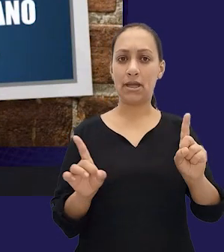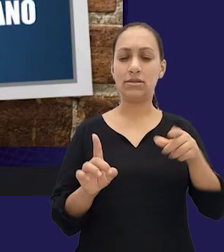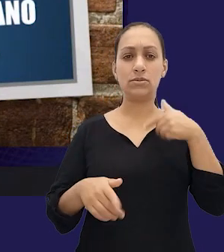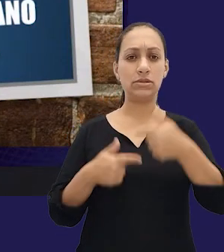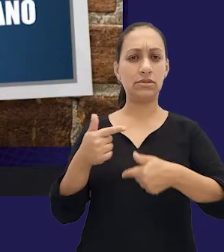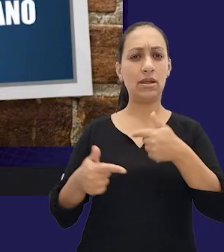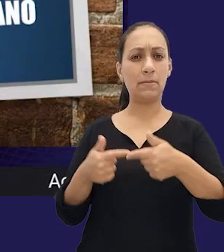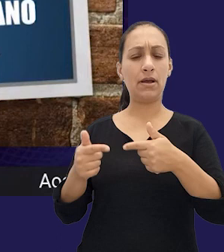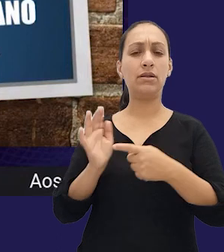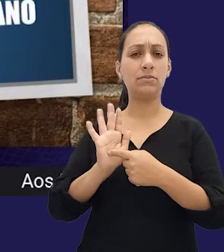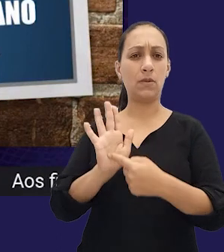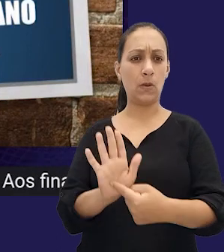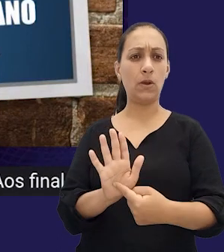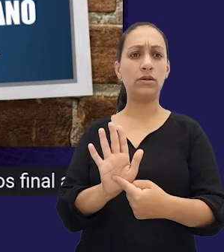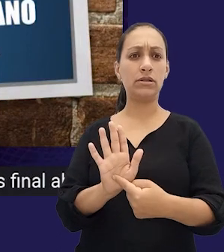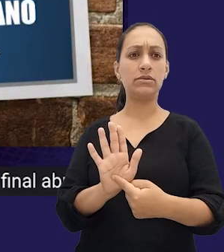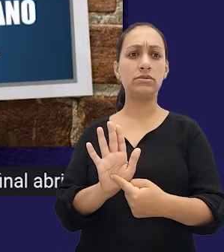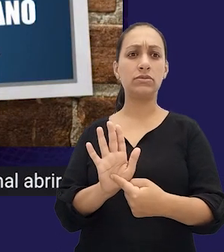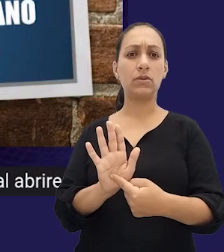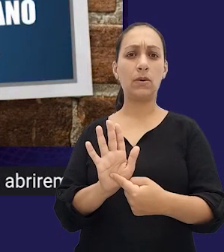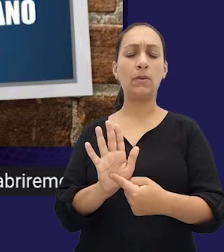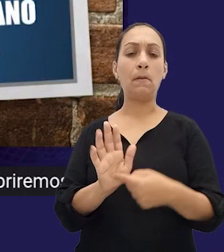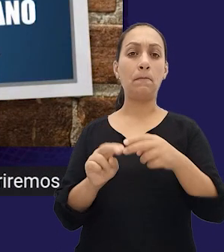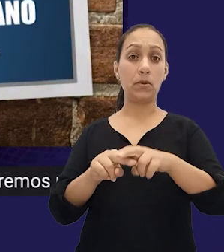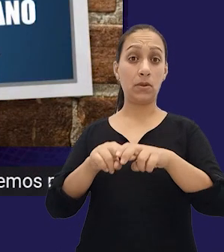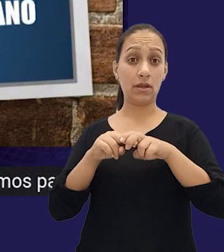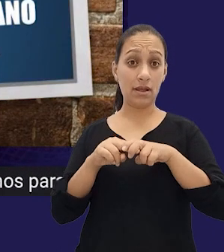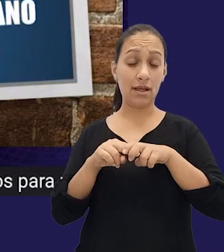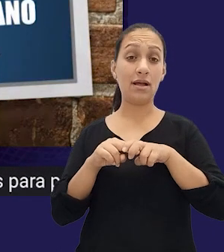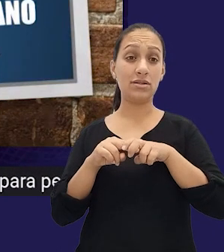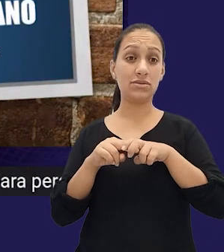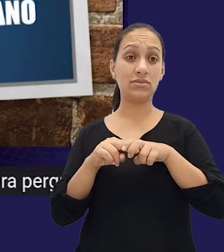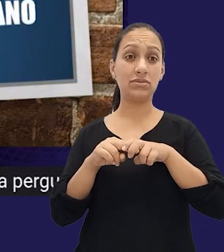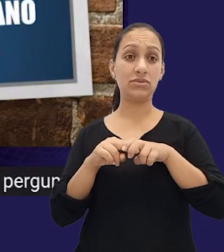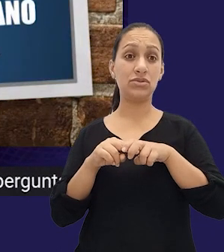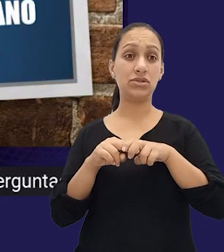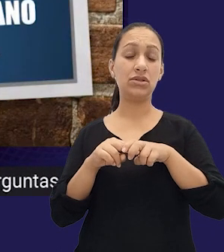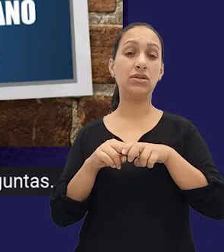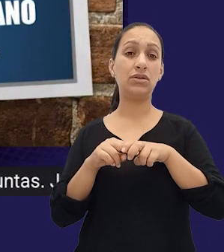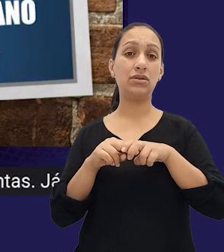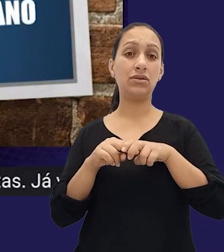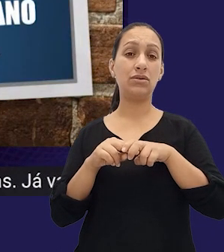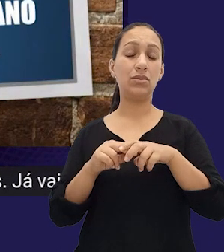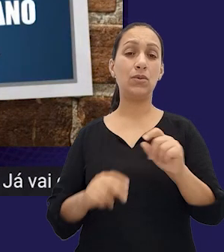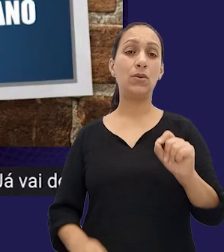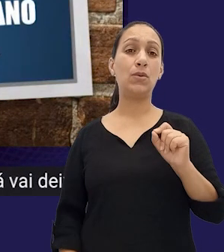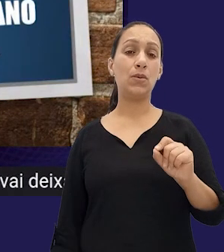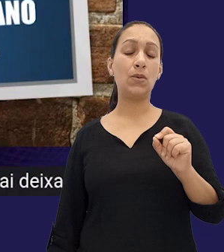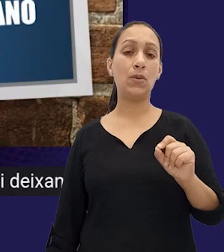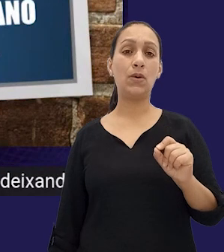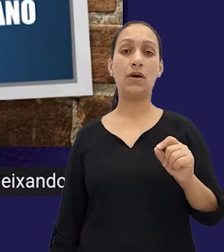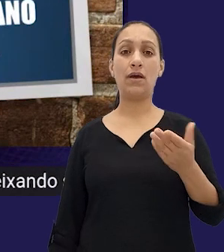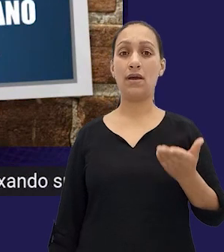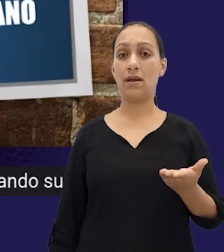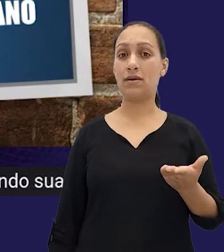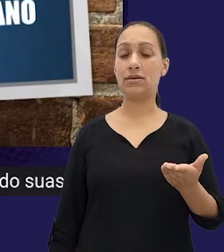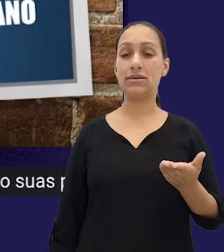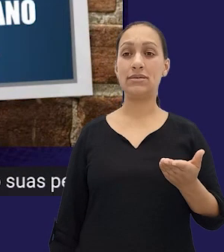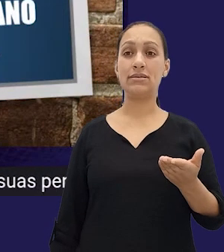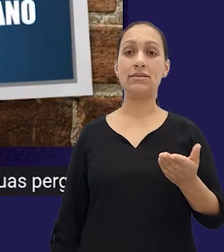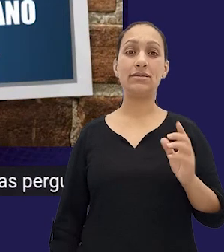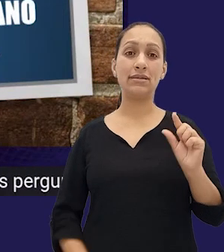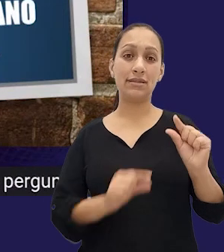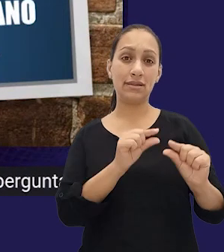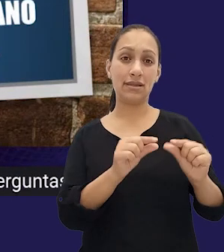trabalhos relatam que seria destinado principalmente a essa função de serem utilizados antimicrobianos